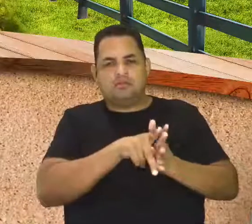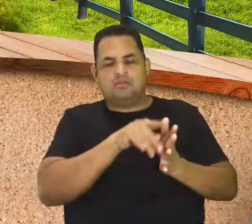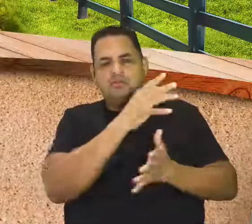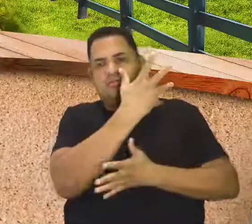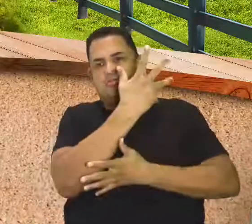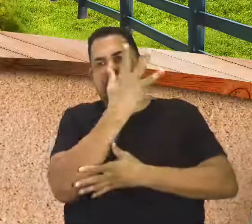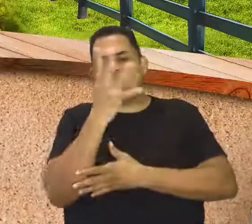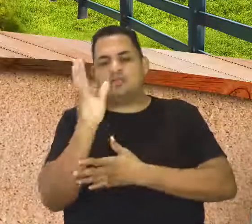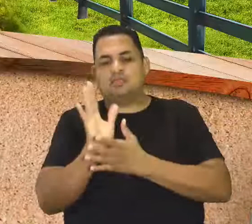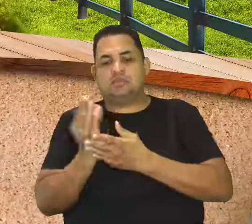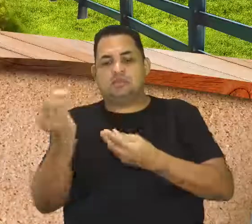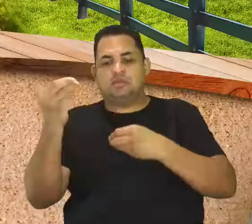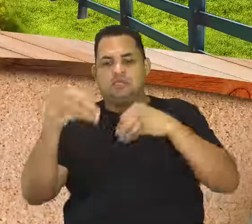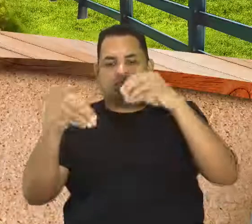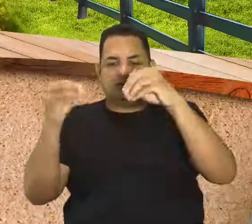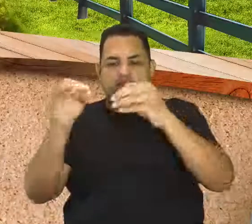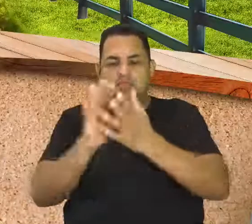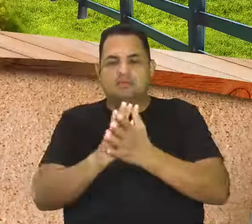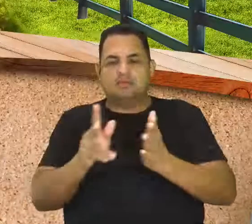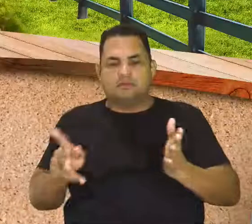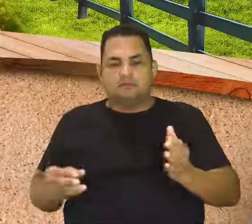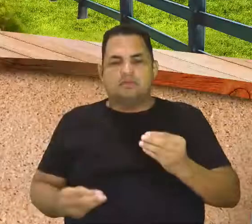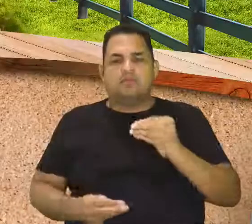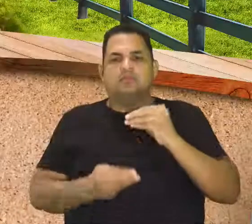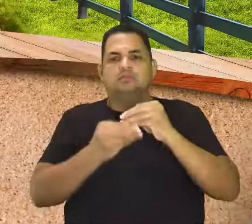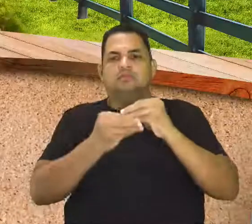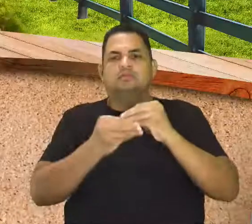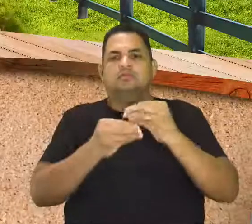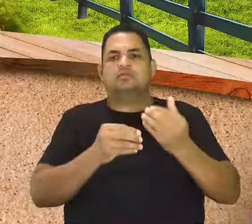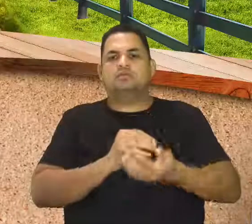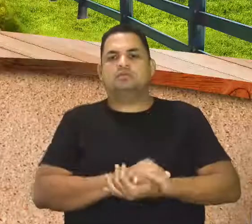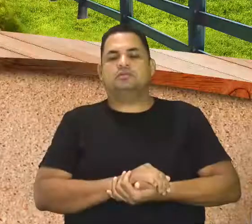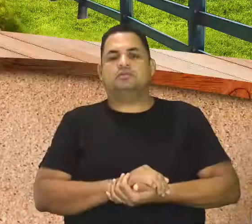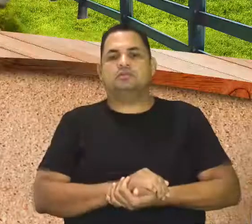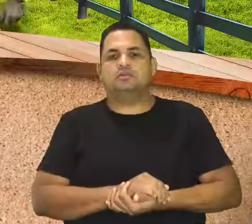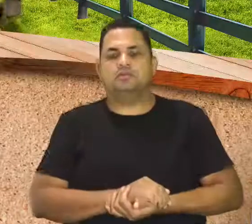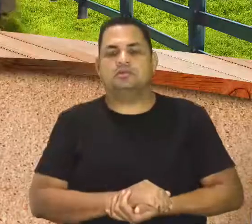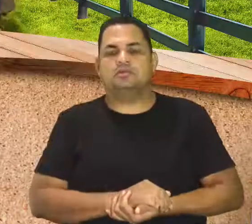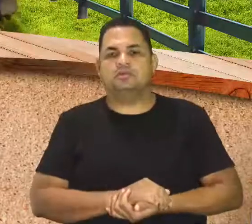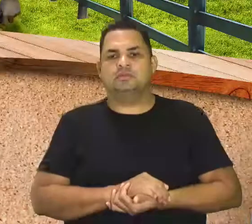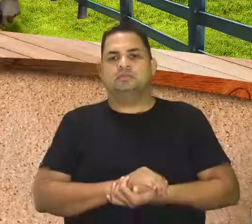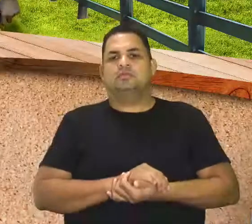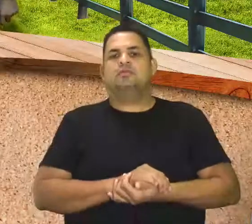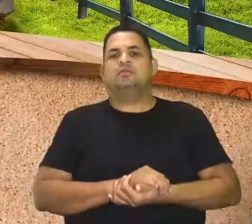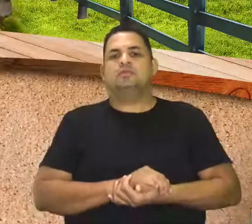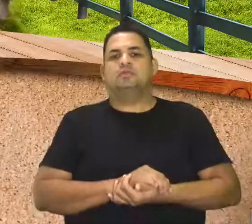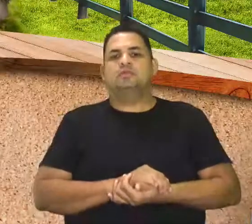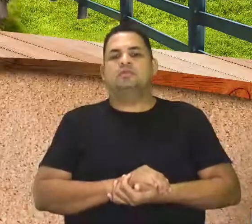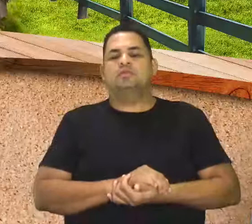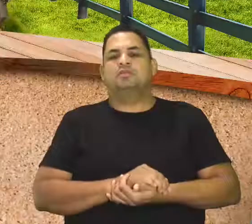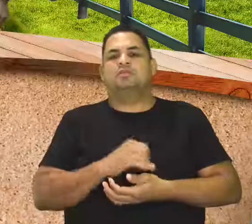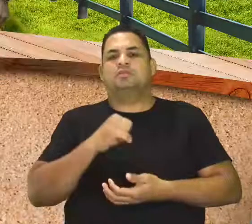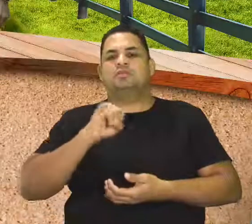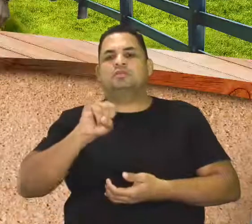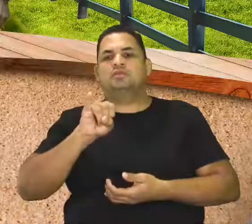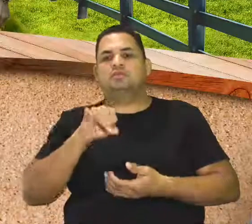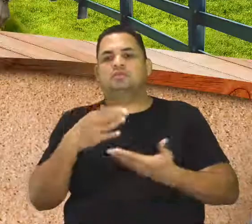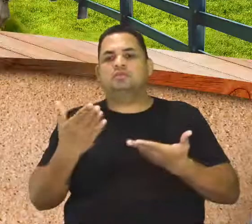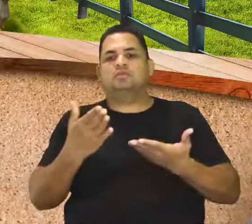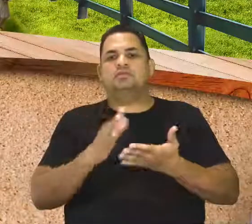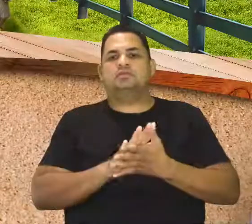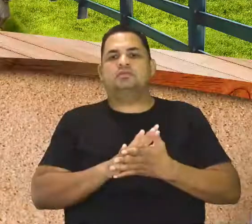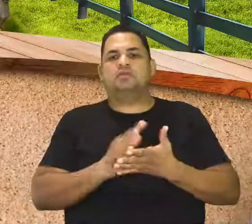da cultivar que eu vou inserir. Tratos. Ei, professor, e se eu estiver colocando um